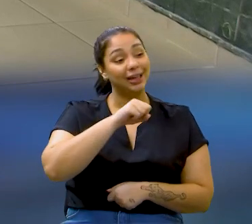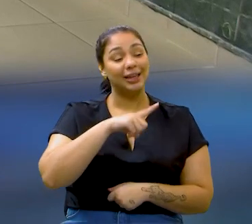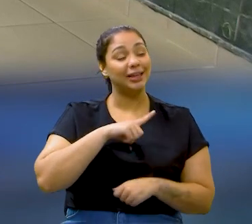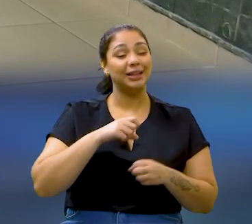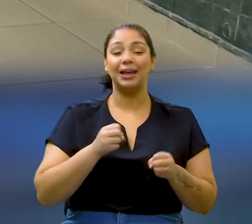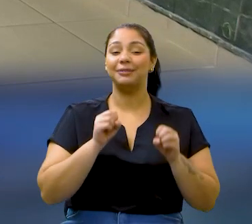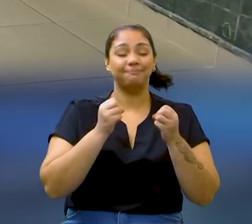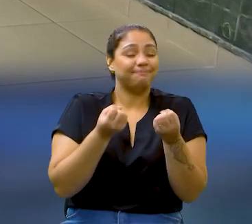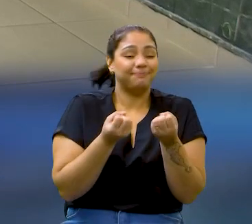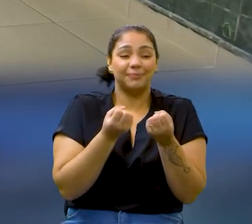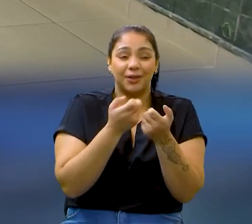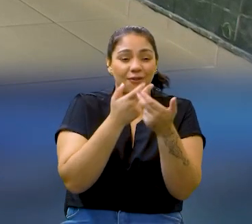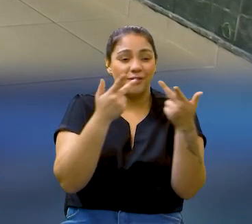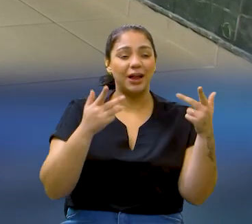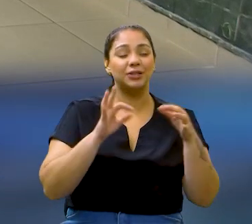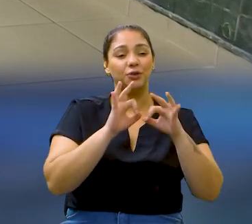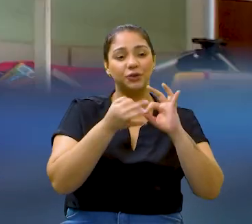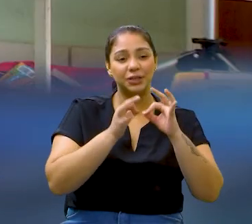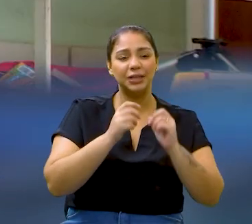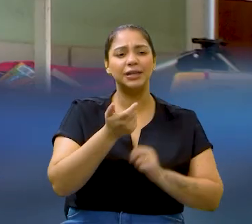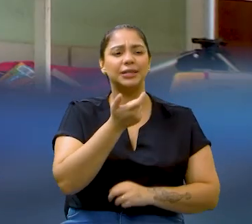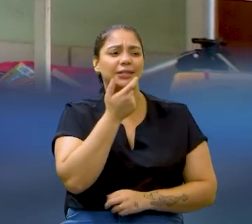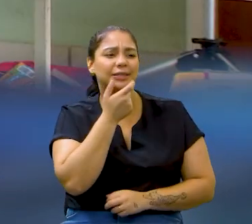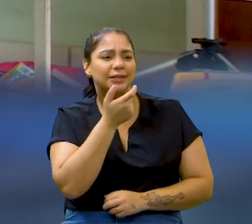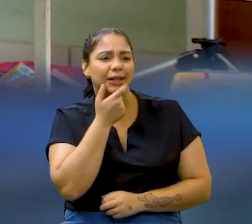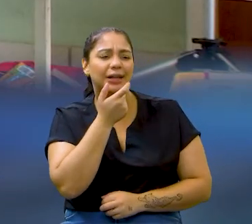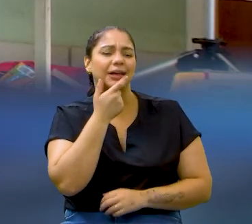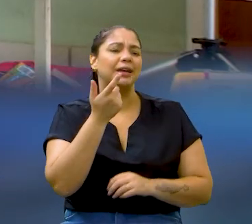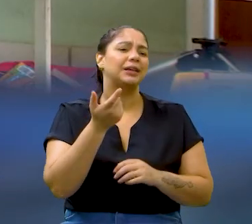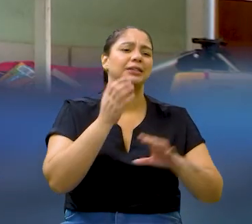financeira, inglês, expressão,